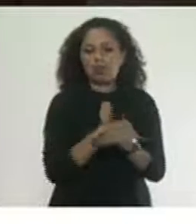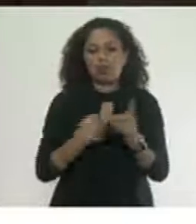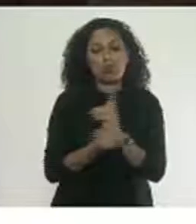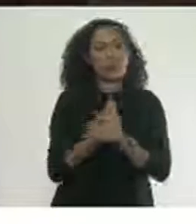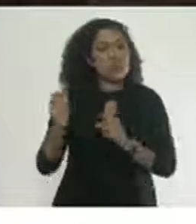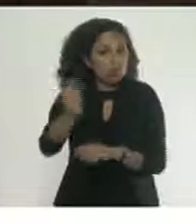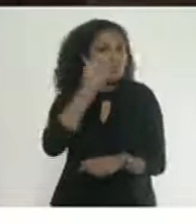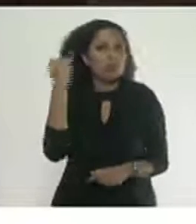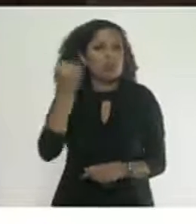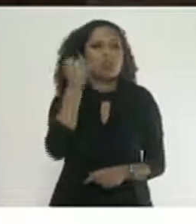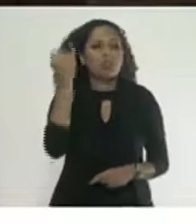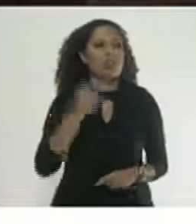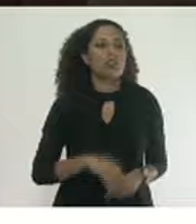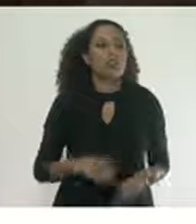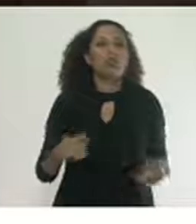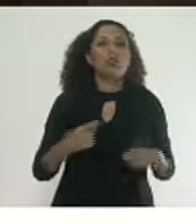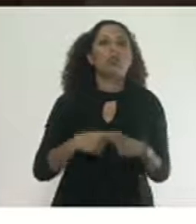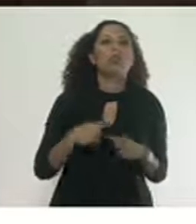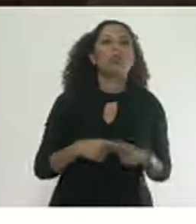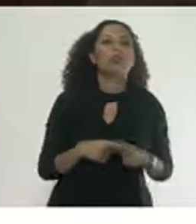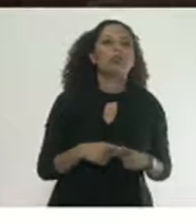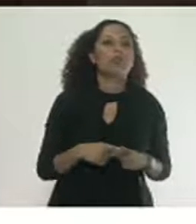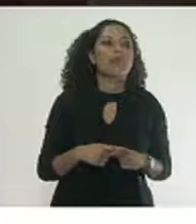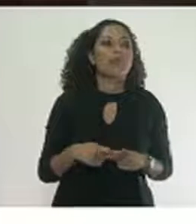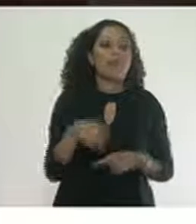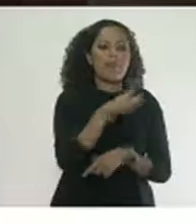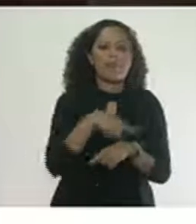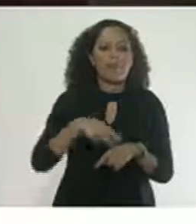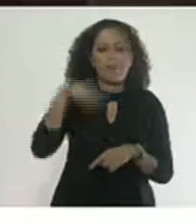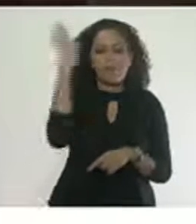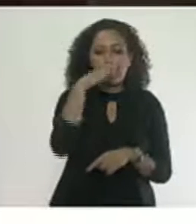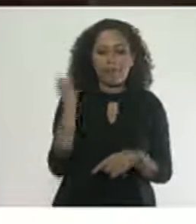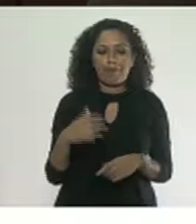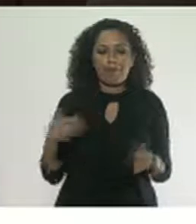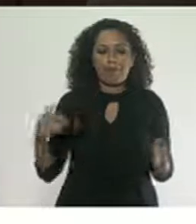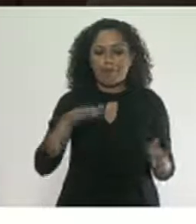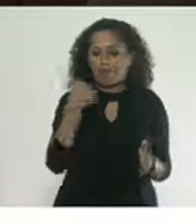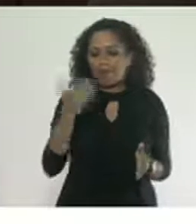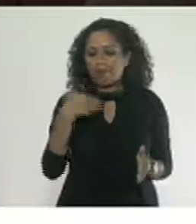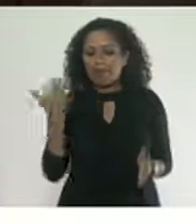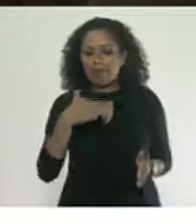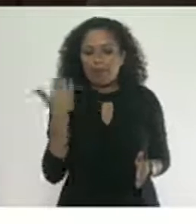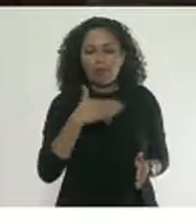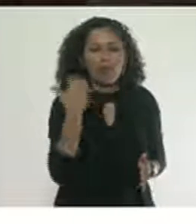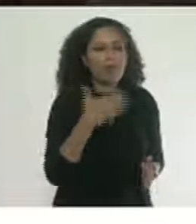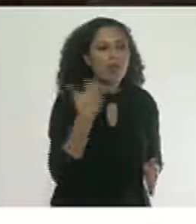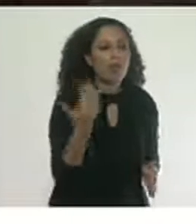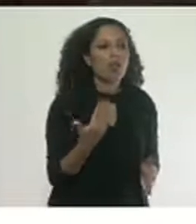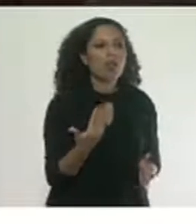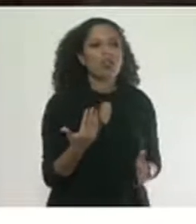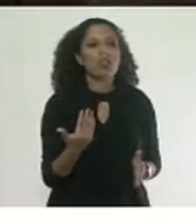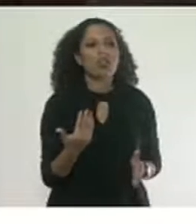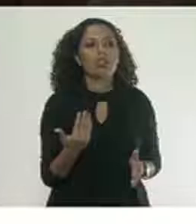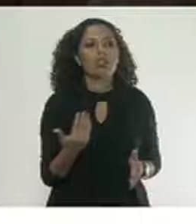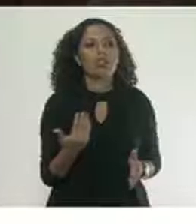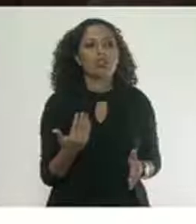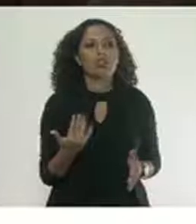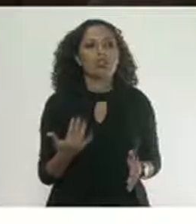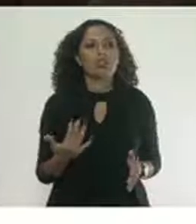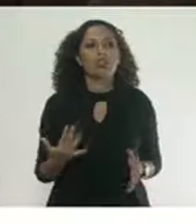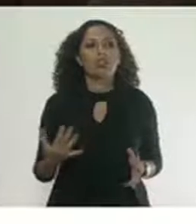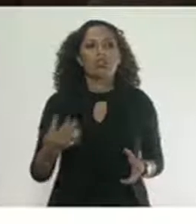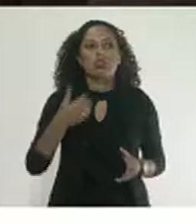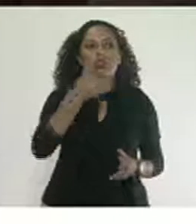muito importante. Afinal de contas, no Brasil morrem vítimas de mortes violentas e